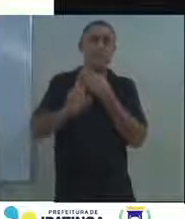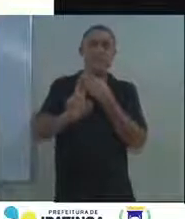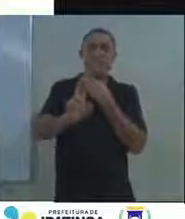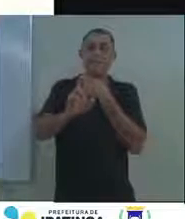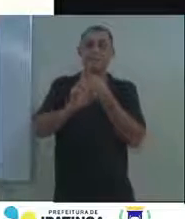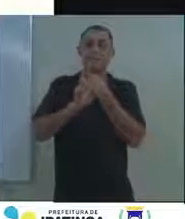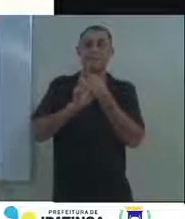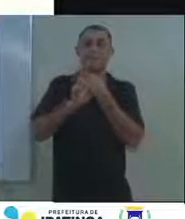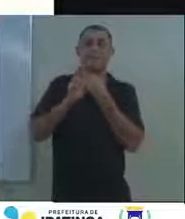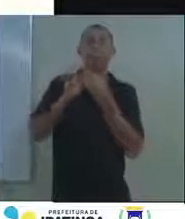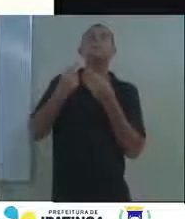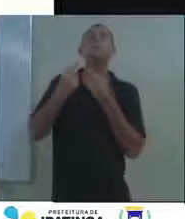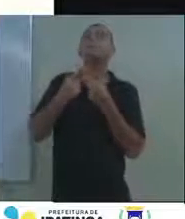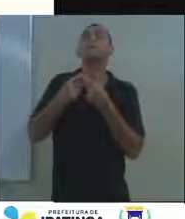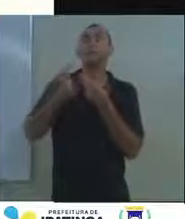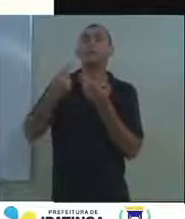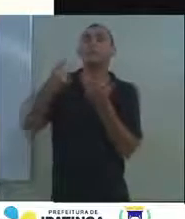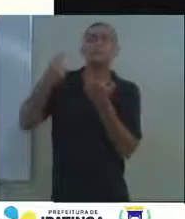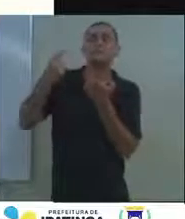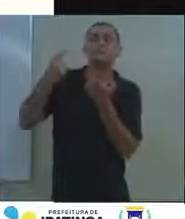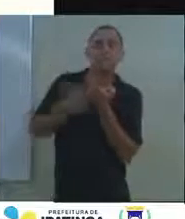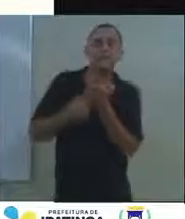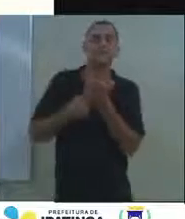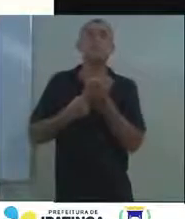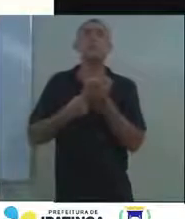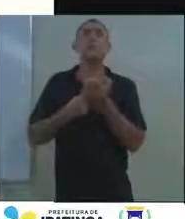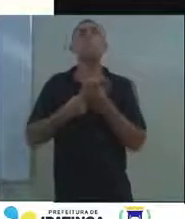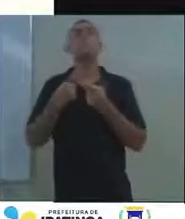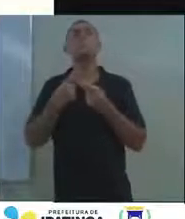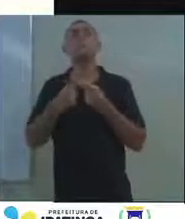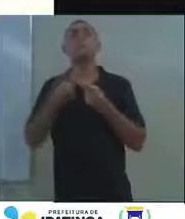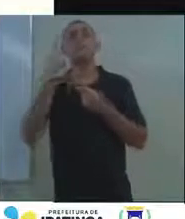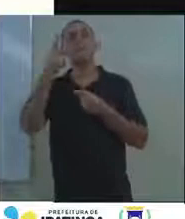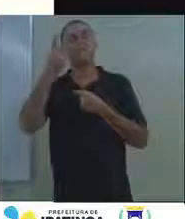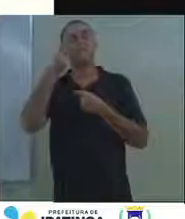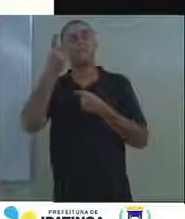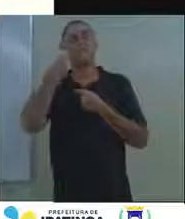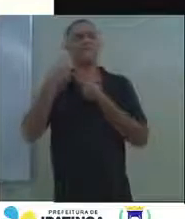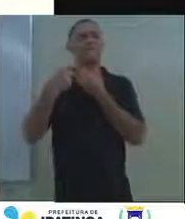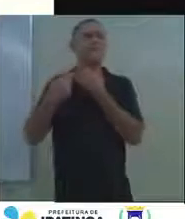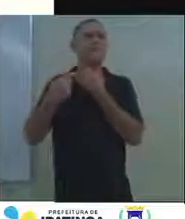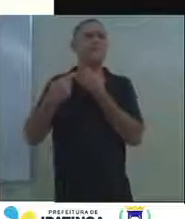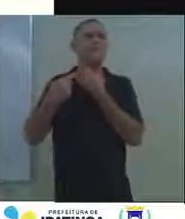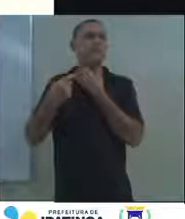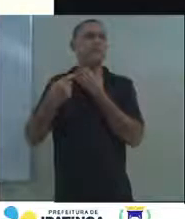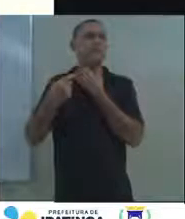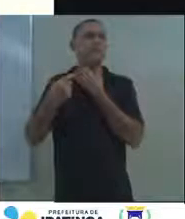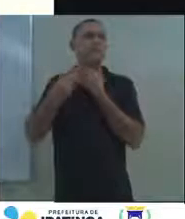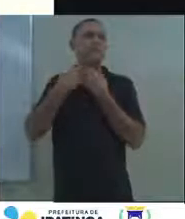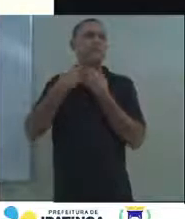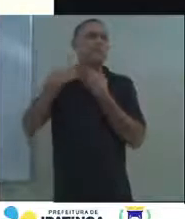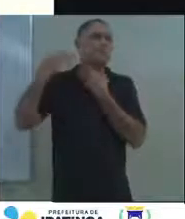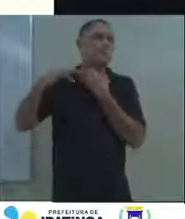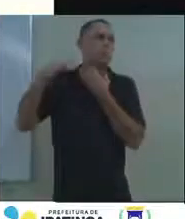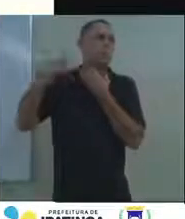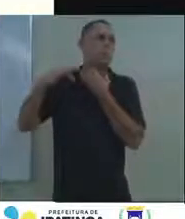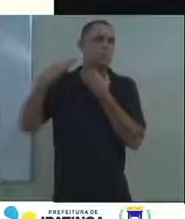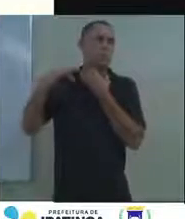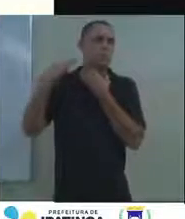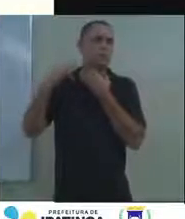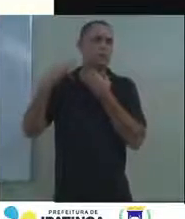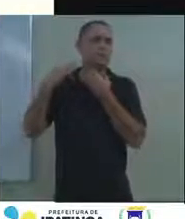um impacto na minha vibração, na minha produção do meu som. Esses fatores,